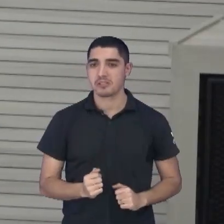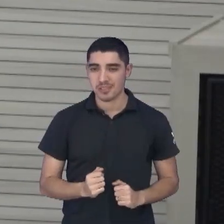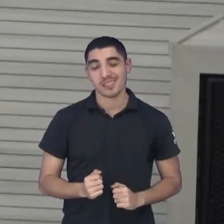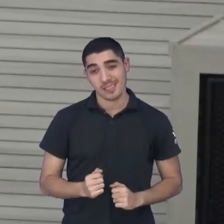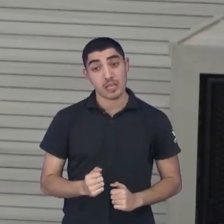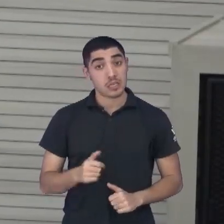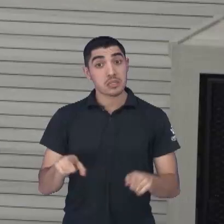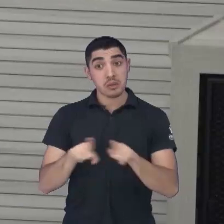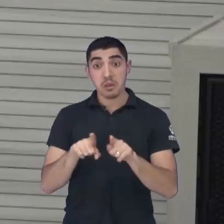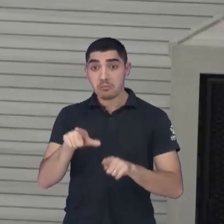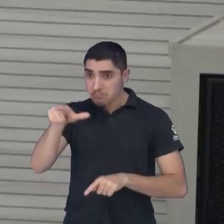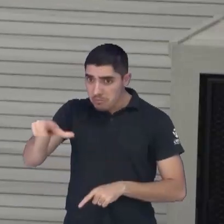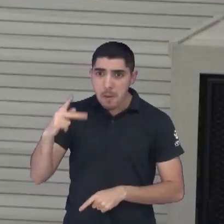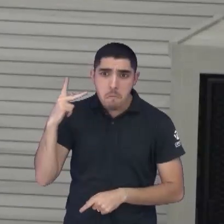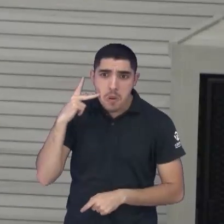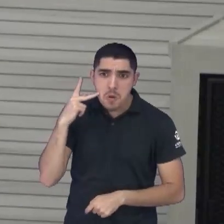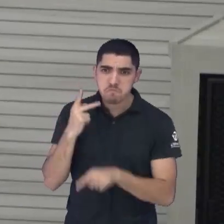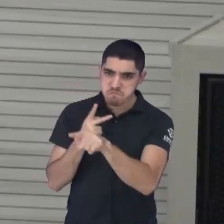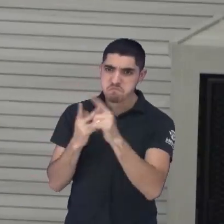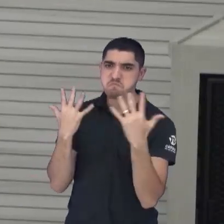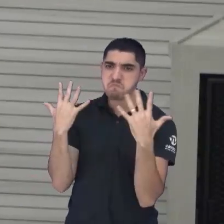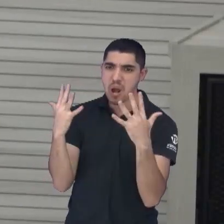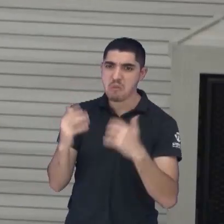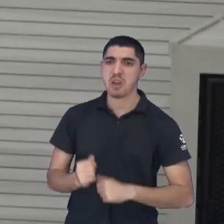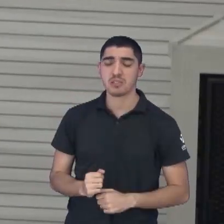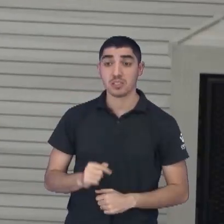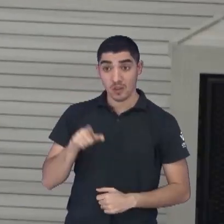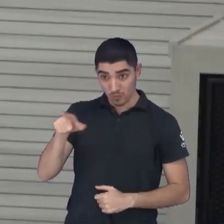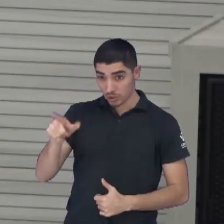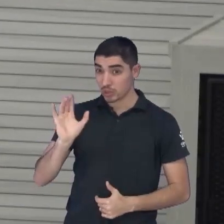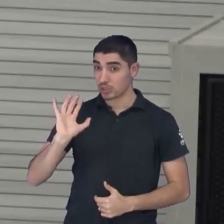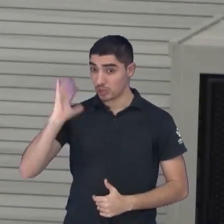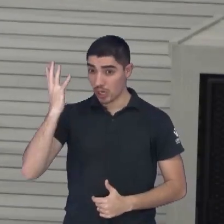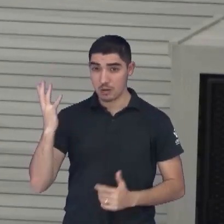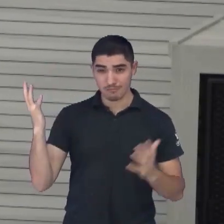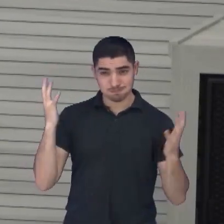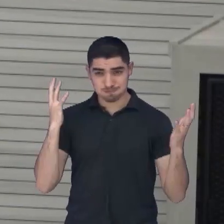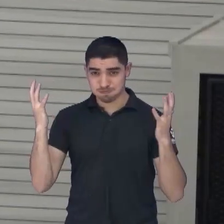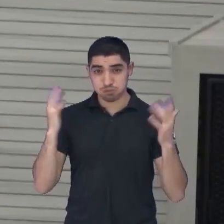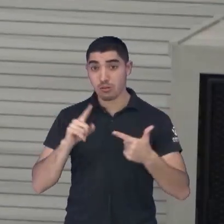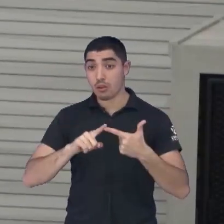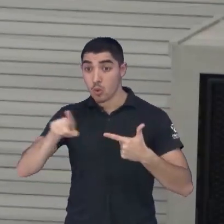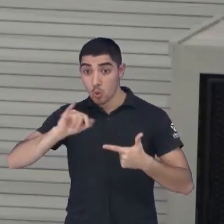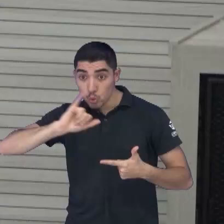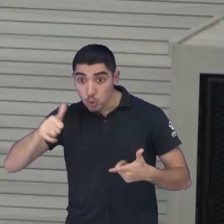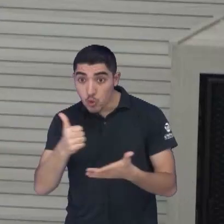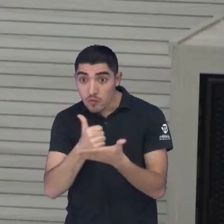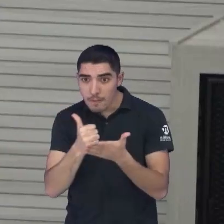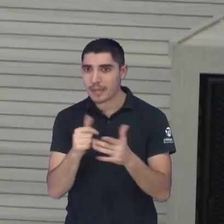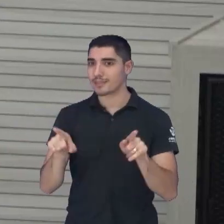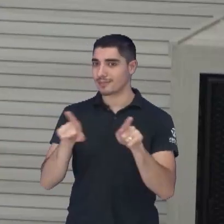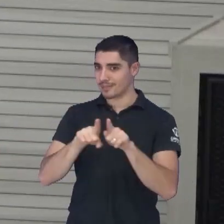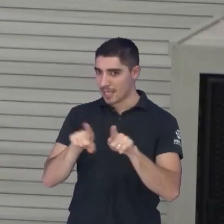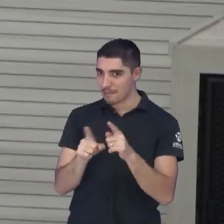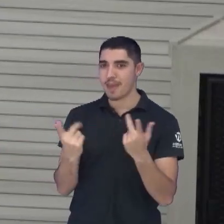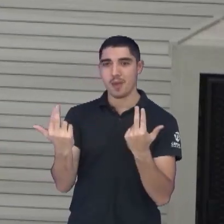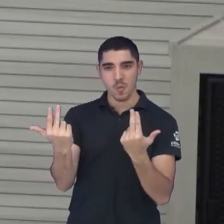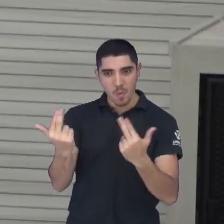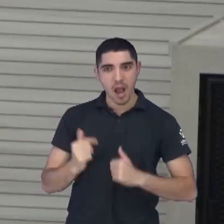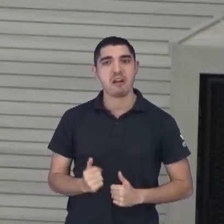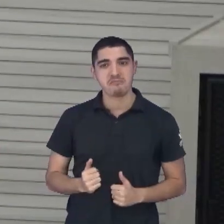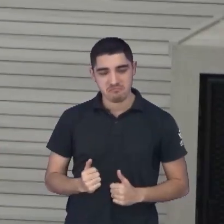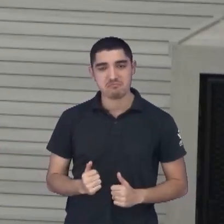palavra até o final. Pascucci, parabéns, porque você sim teve uma pressão muito forte. Juninho, a mesma coisa. E